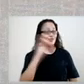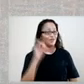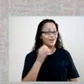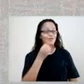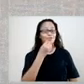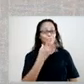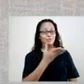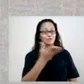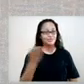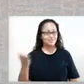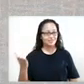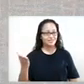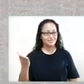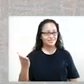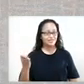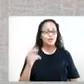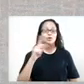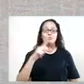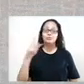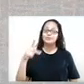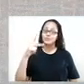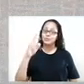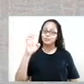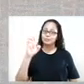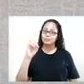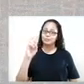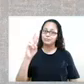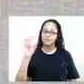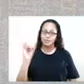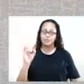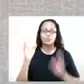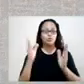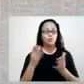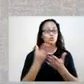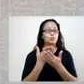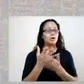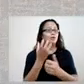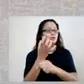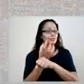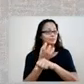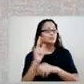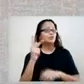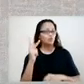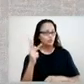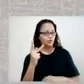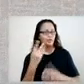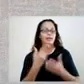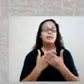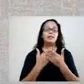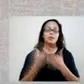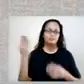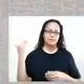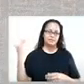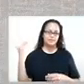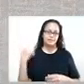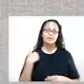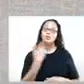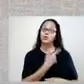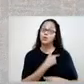Olá pessoal, tudo bem com vocês? Eu sou o professor Pedro e hoje teremos mais uma aula de História. Na aula passada,